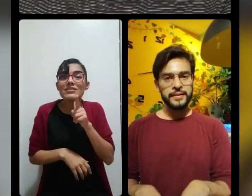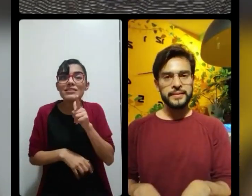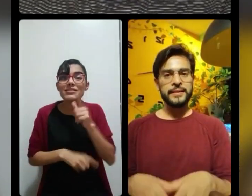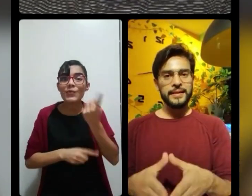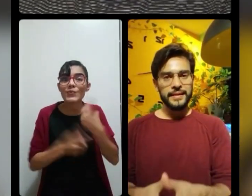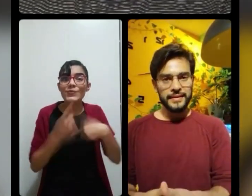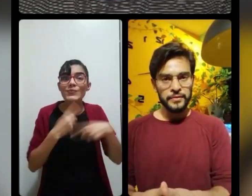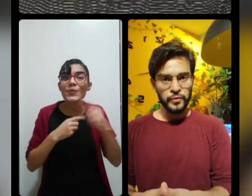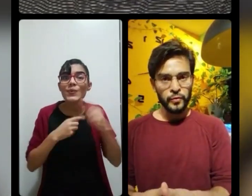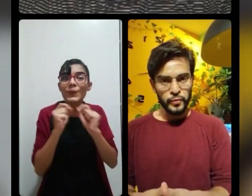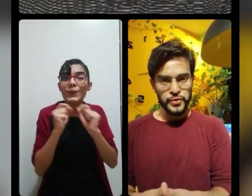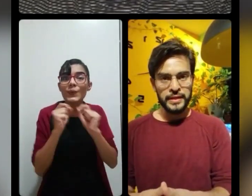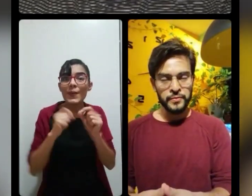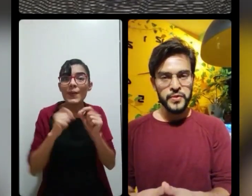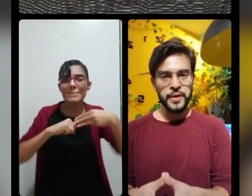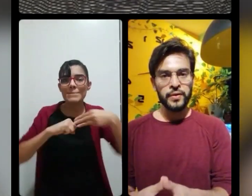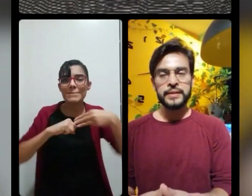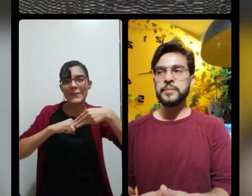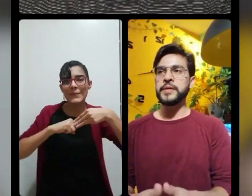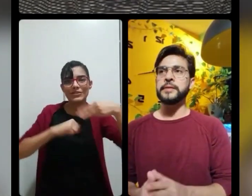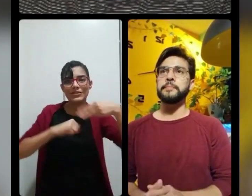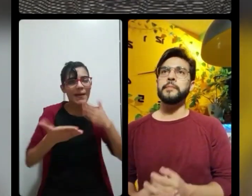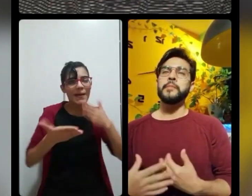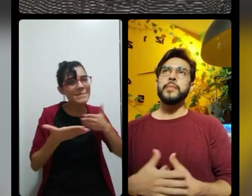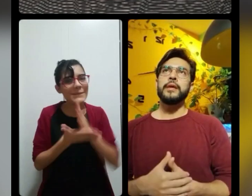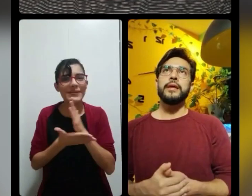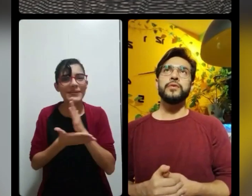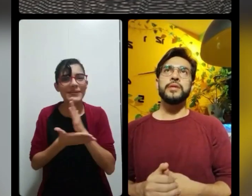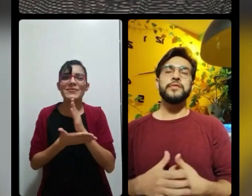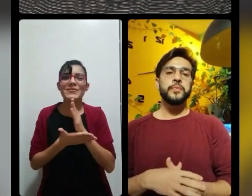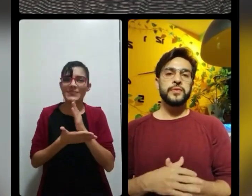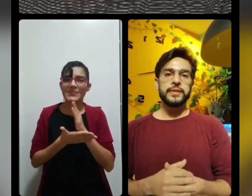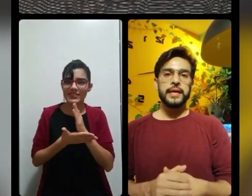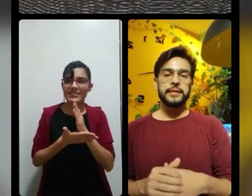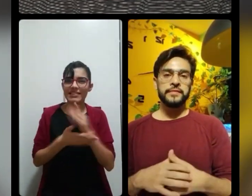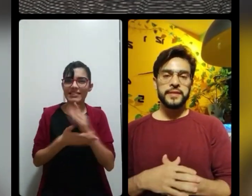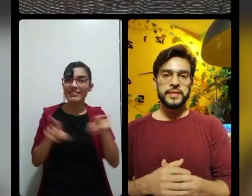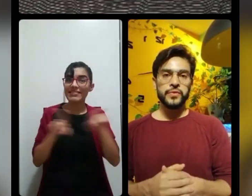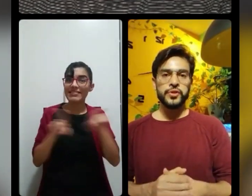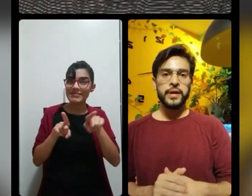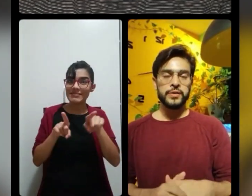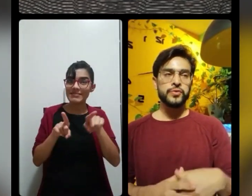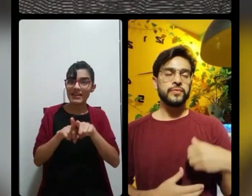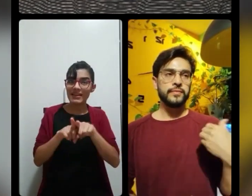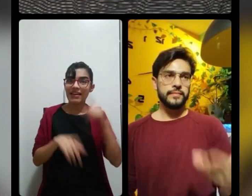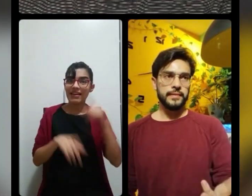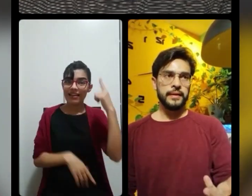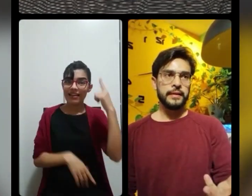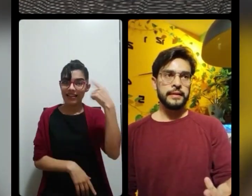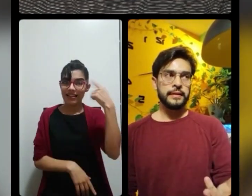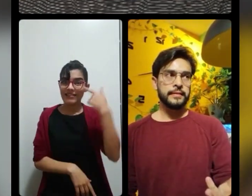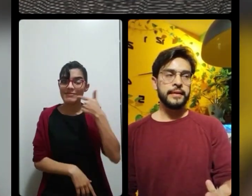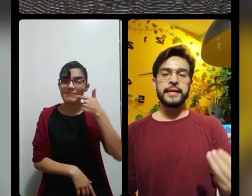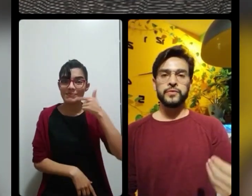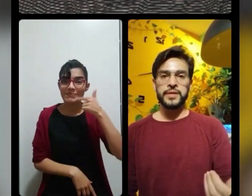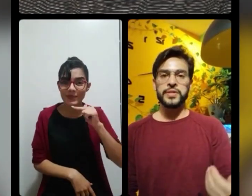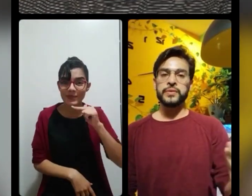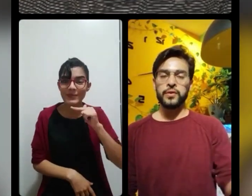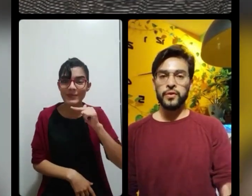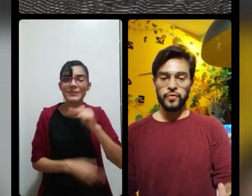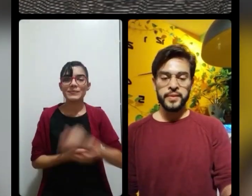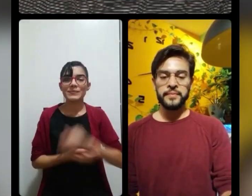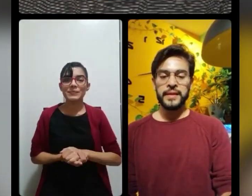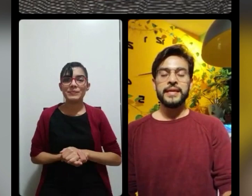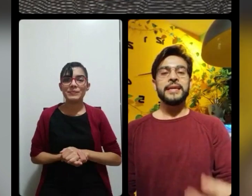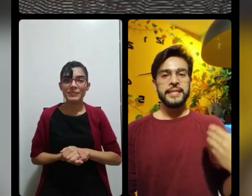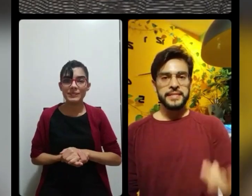embora parta do curso de língua espanhola também. Eu tive a oportunidade de fazer um estágio de graduação